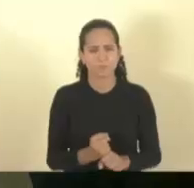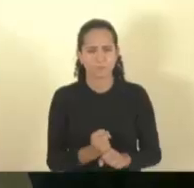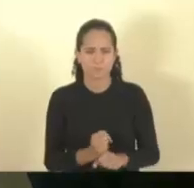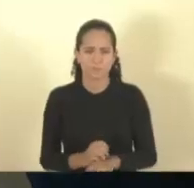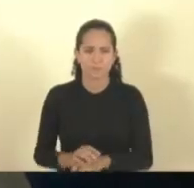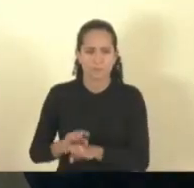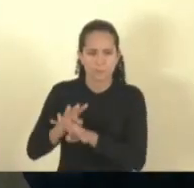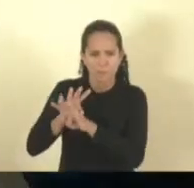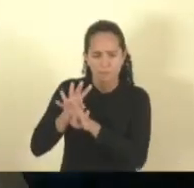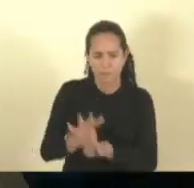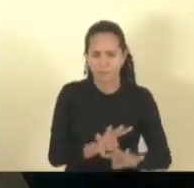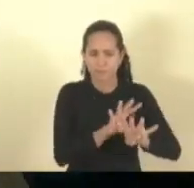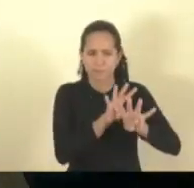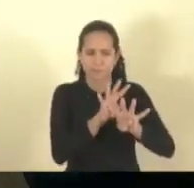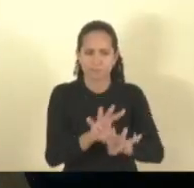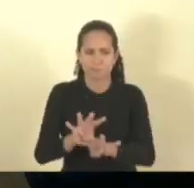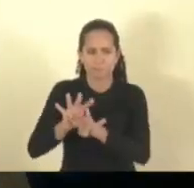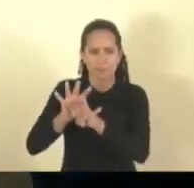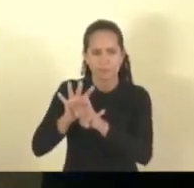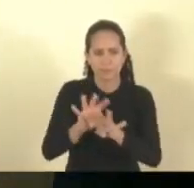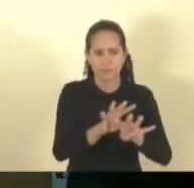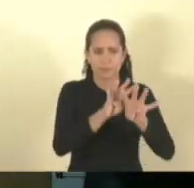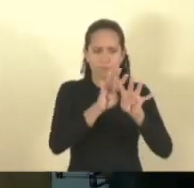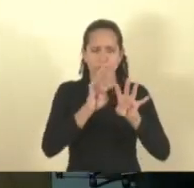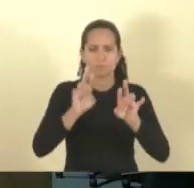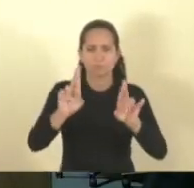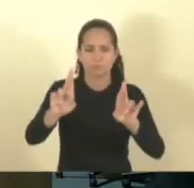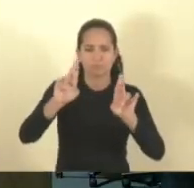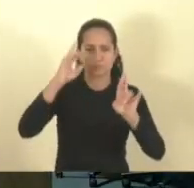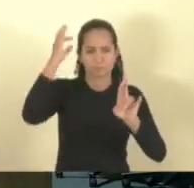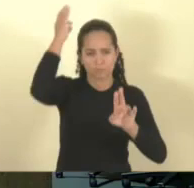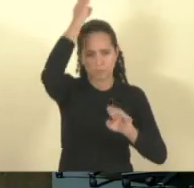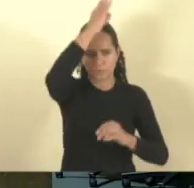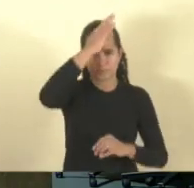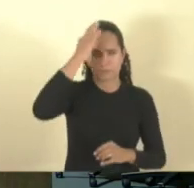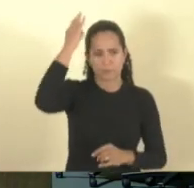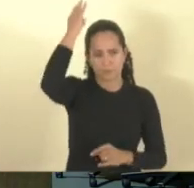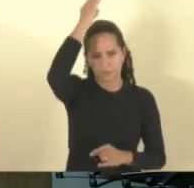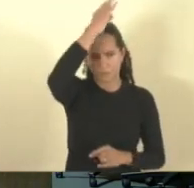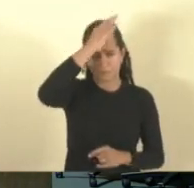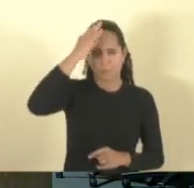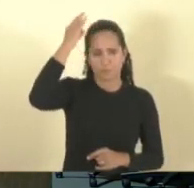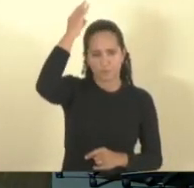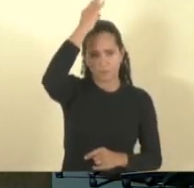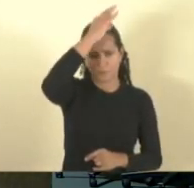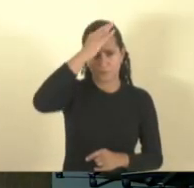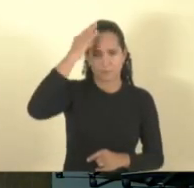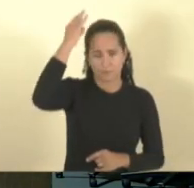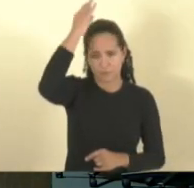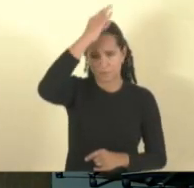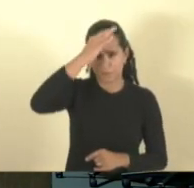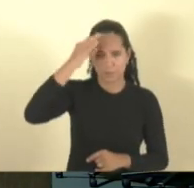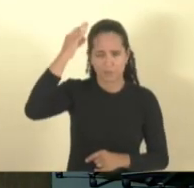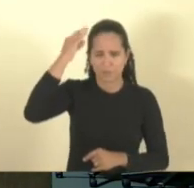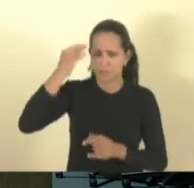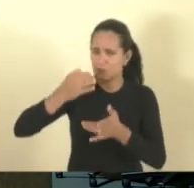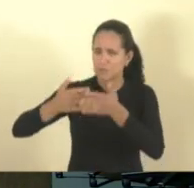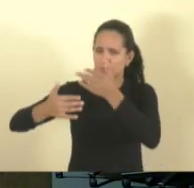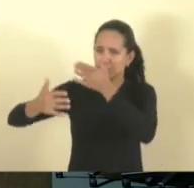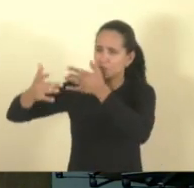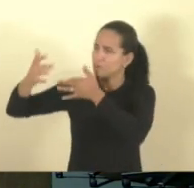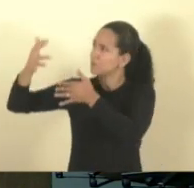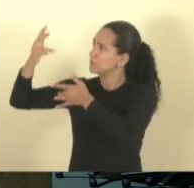par. Salve o povo, espírito santense, herdeiro de um